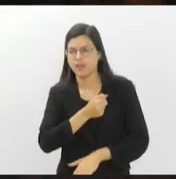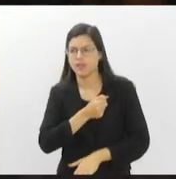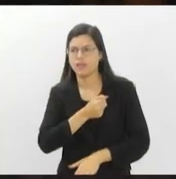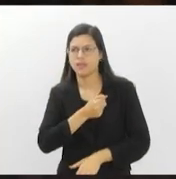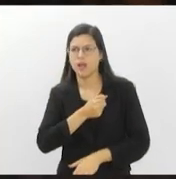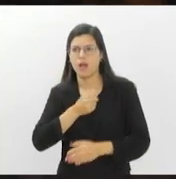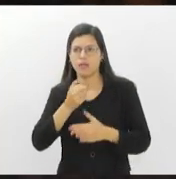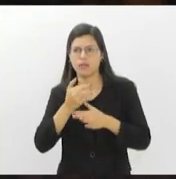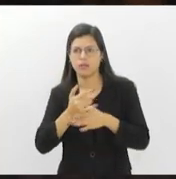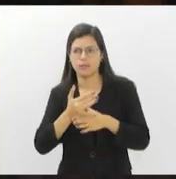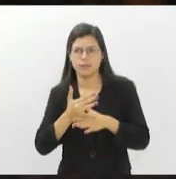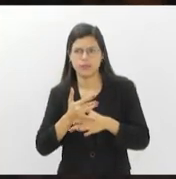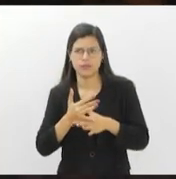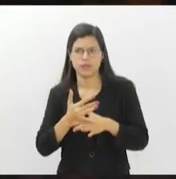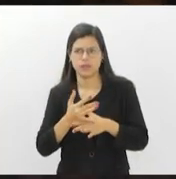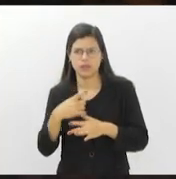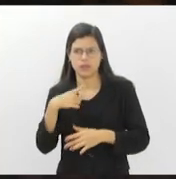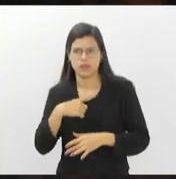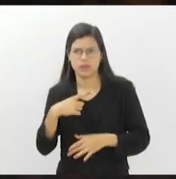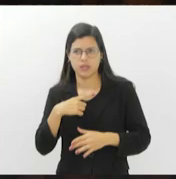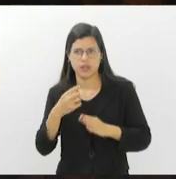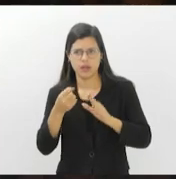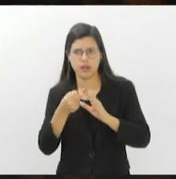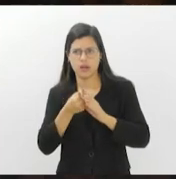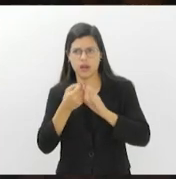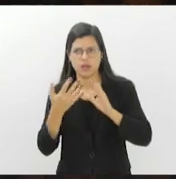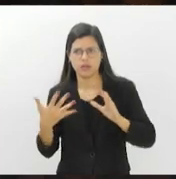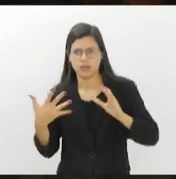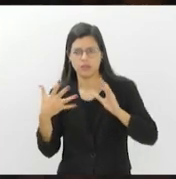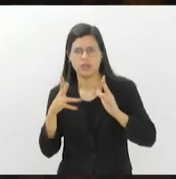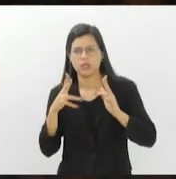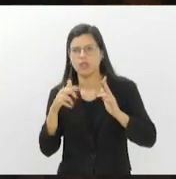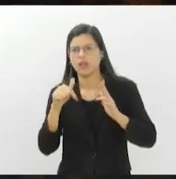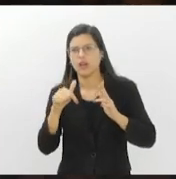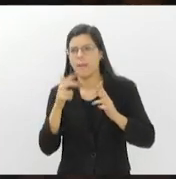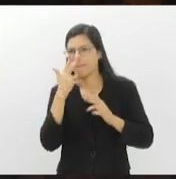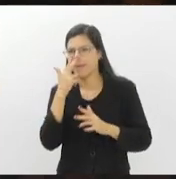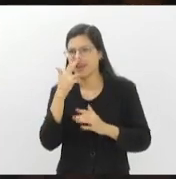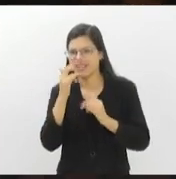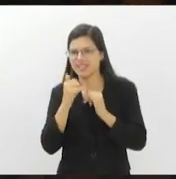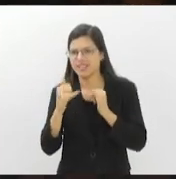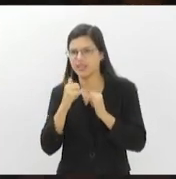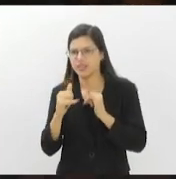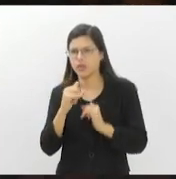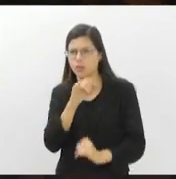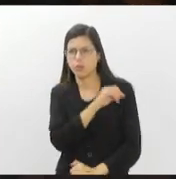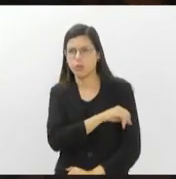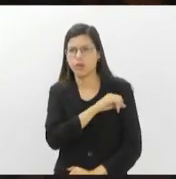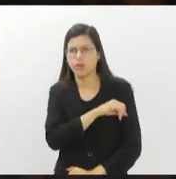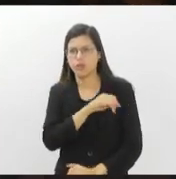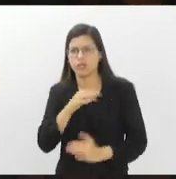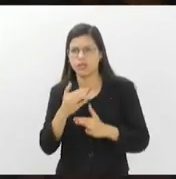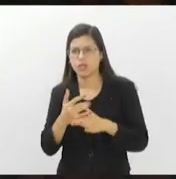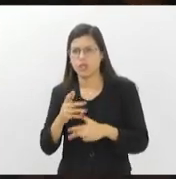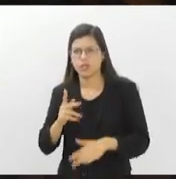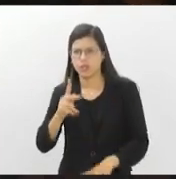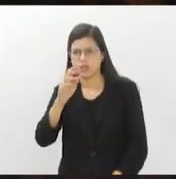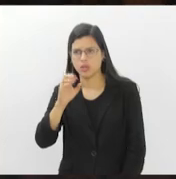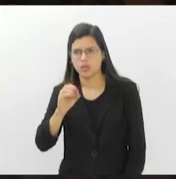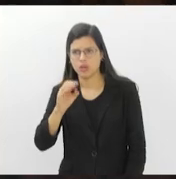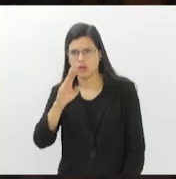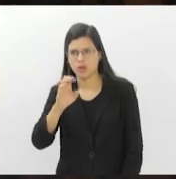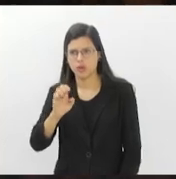uma cidade irmã que tem muitas características com o Rio de Janeiro, cidade de Kobe. É uma cidade linda, cheia de